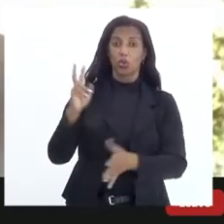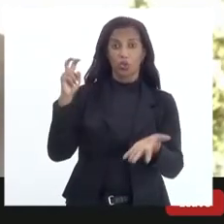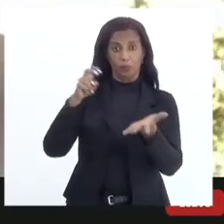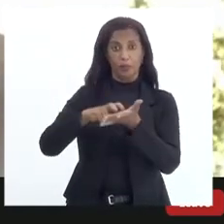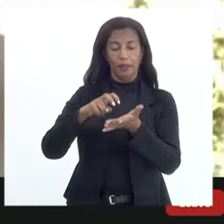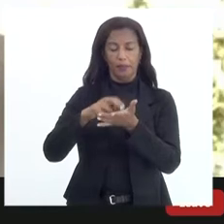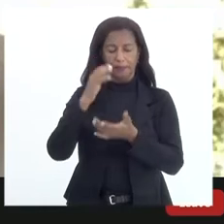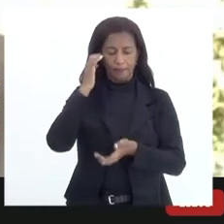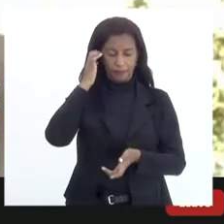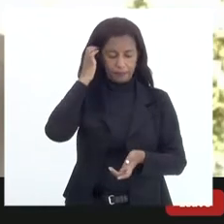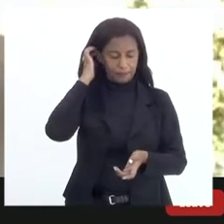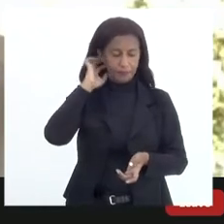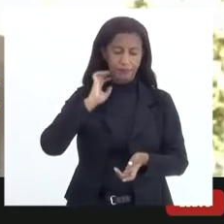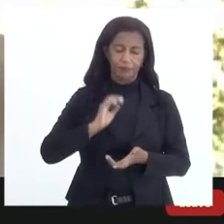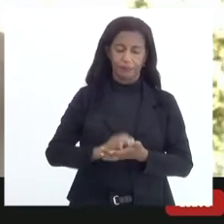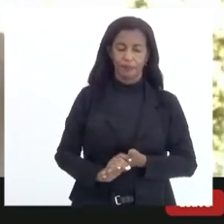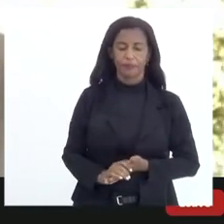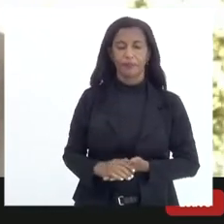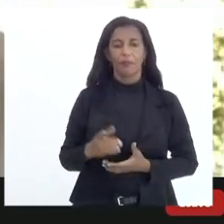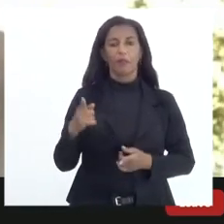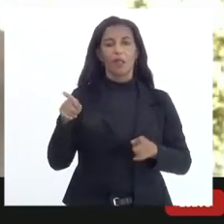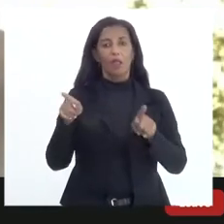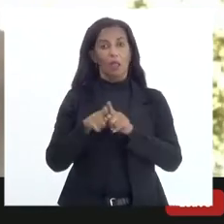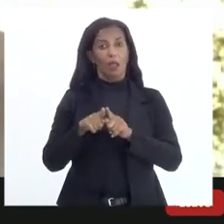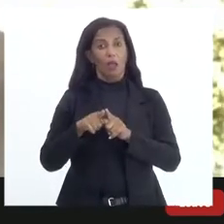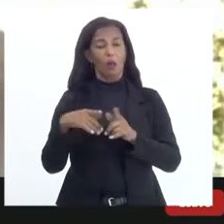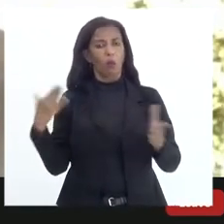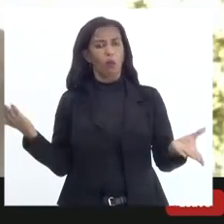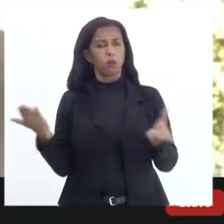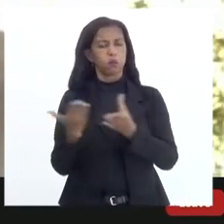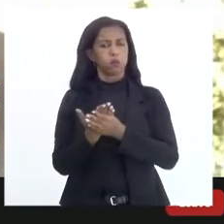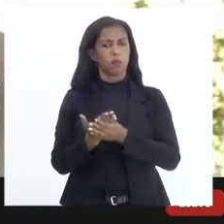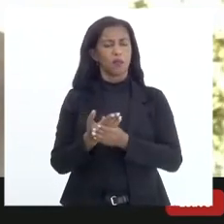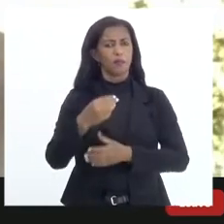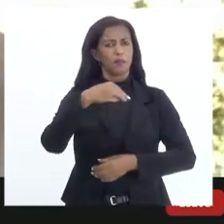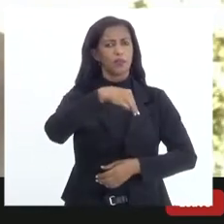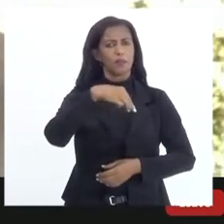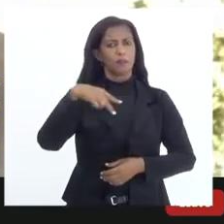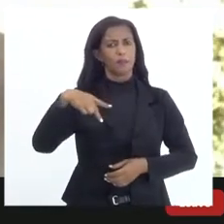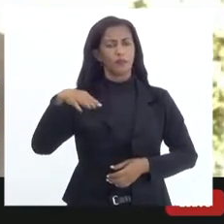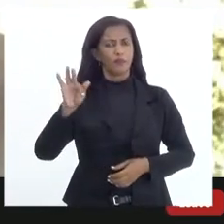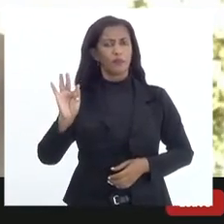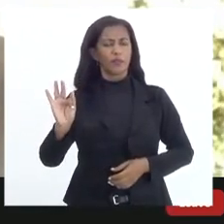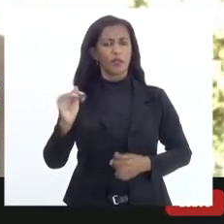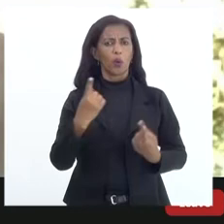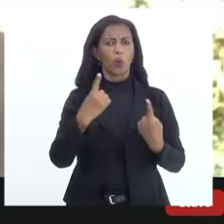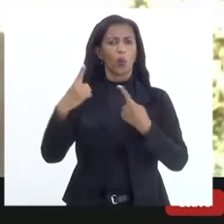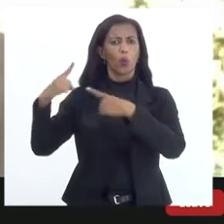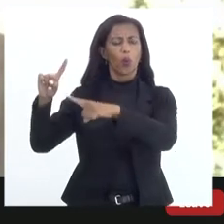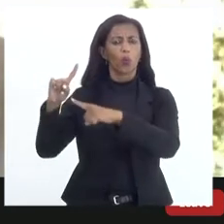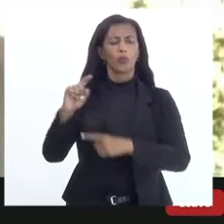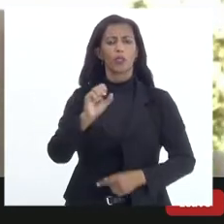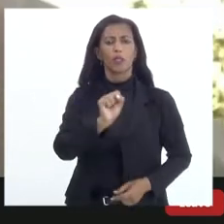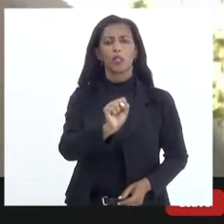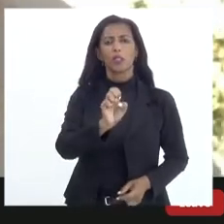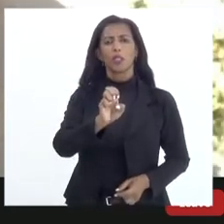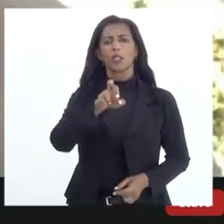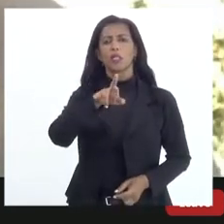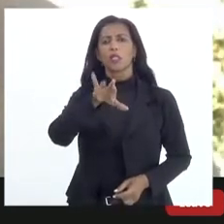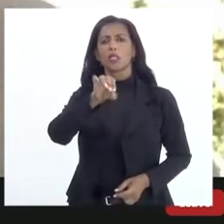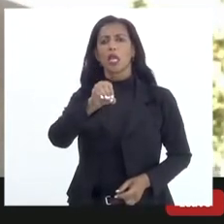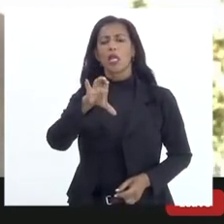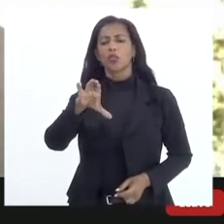com a representação do Ministério Público Federal contra o Sérgio Camargo, que quer